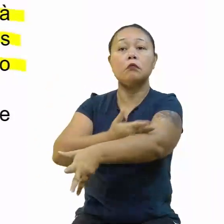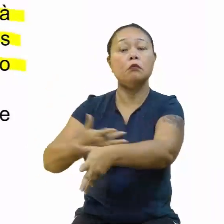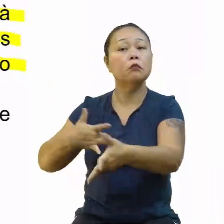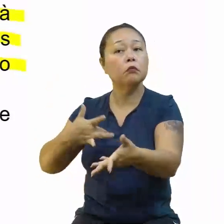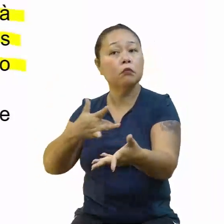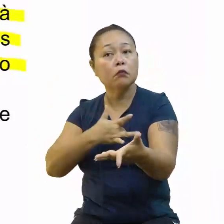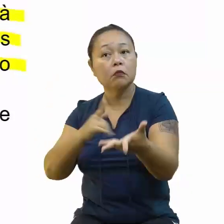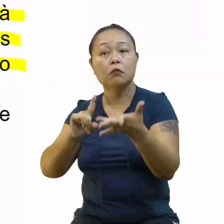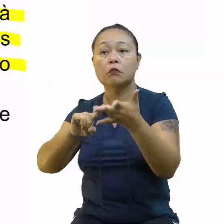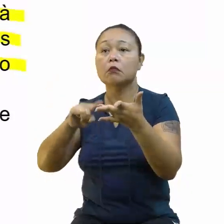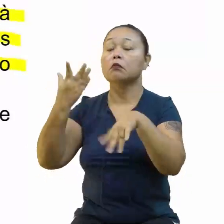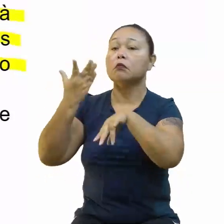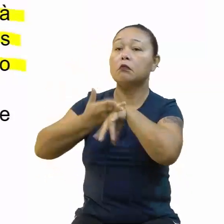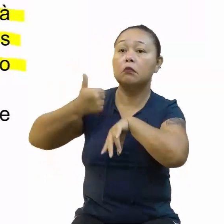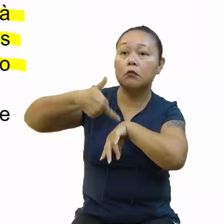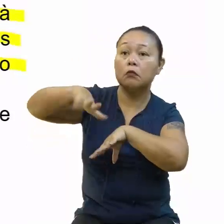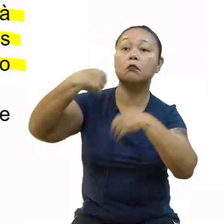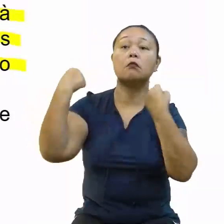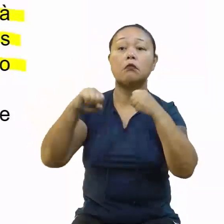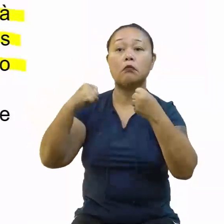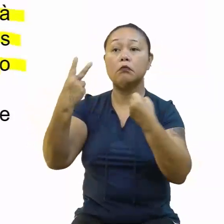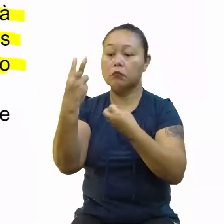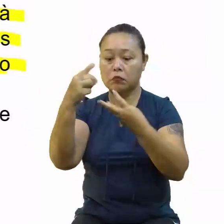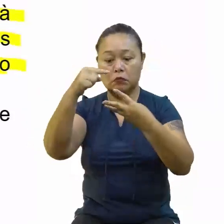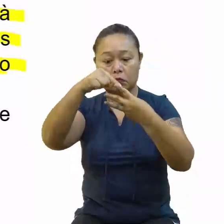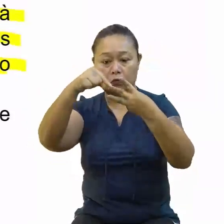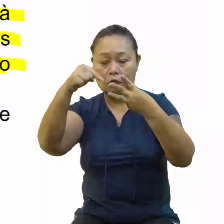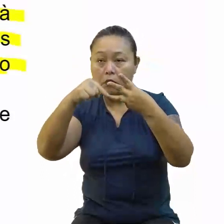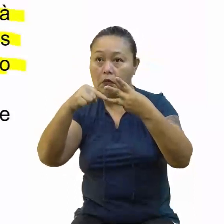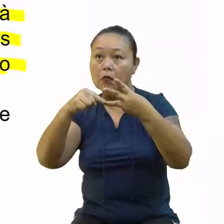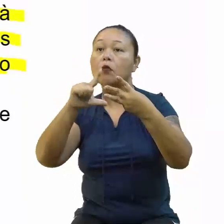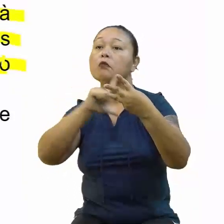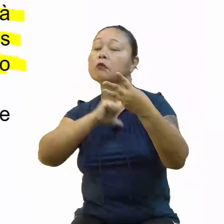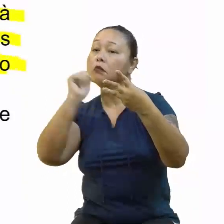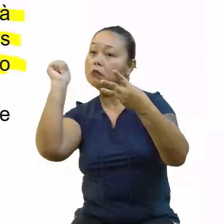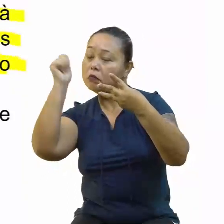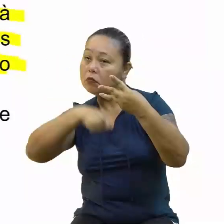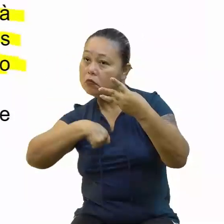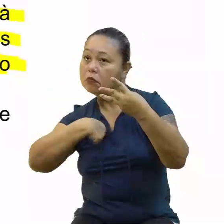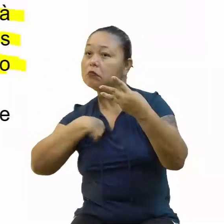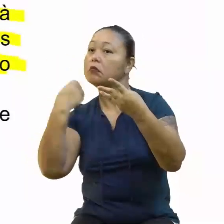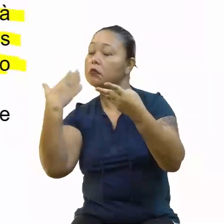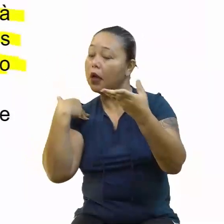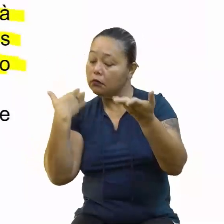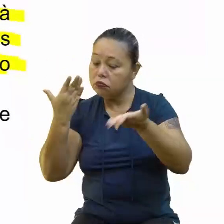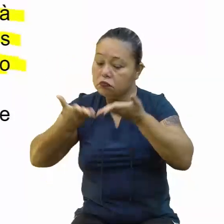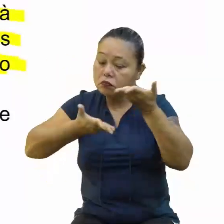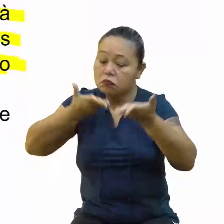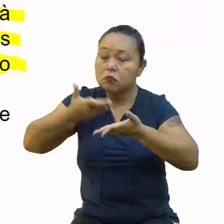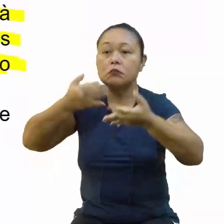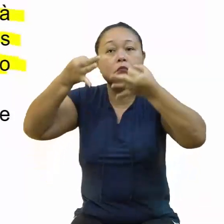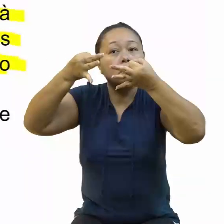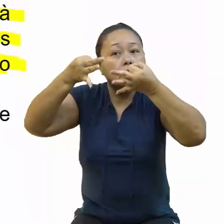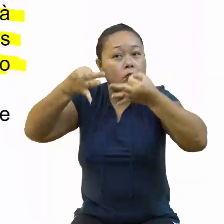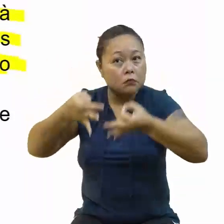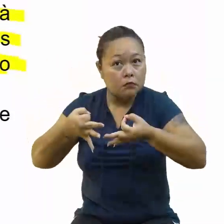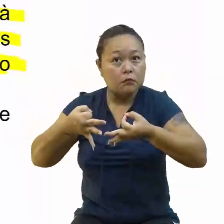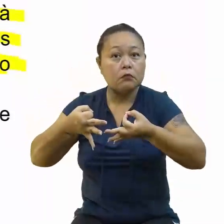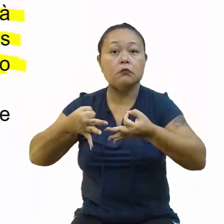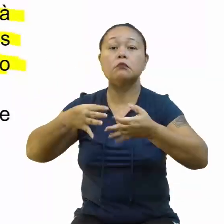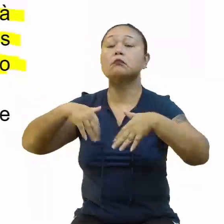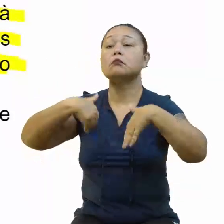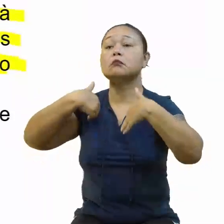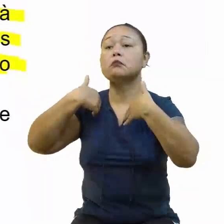e a prática do exercício físico, eu tenho ali uma fórmula, né, um tratamento eficaz